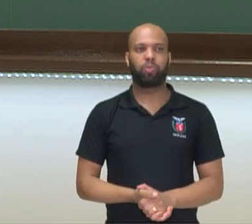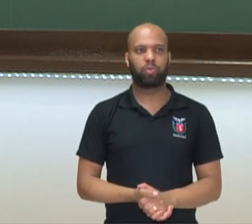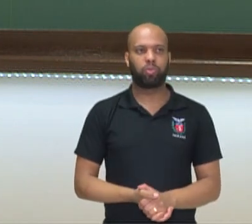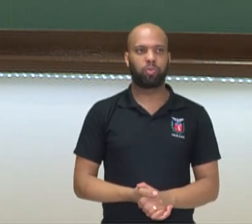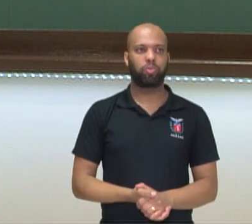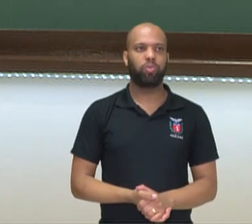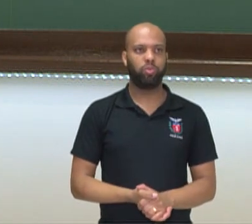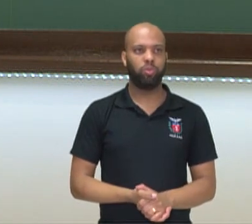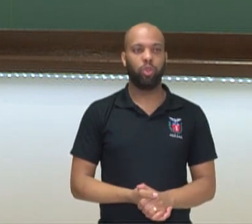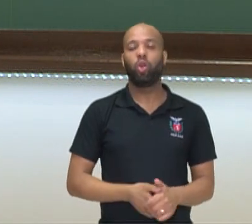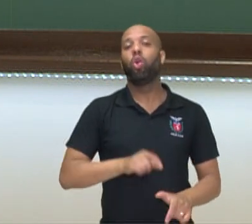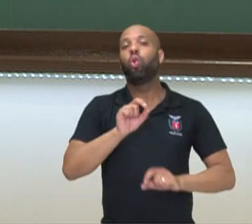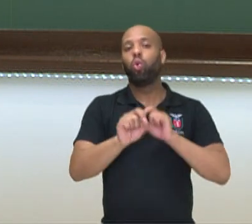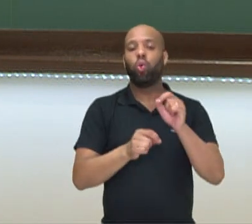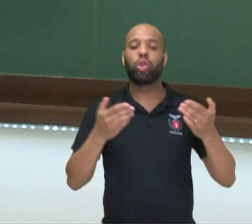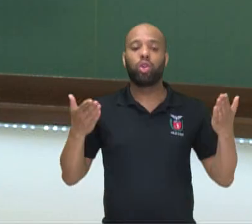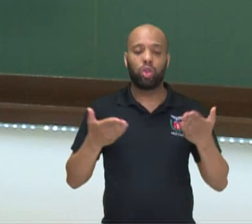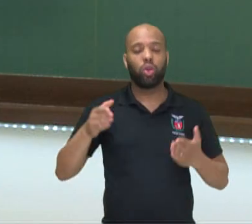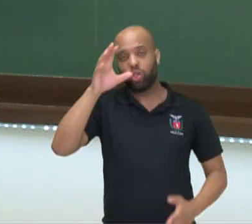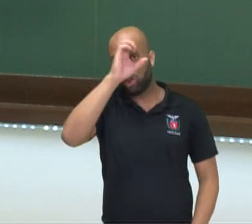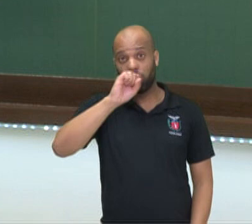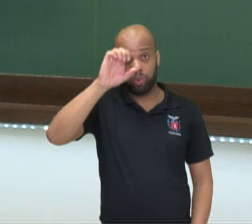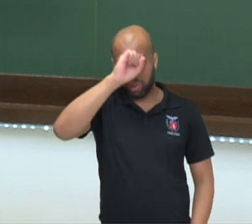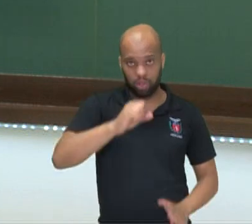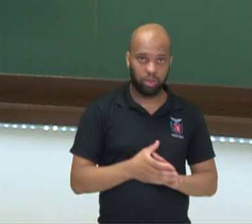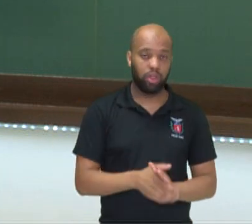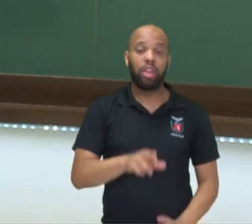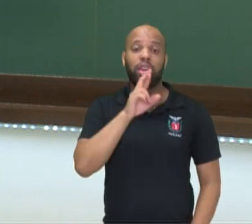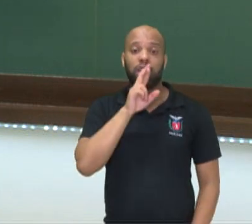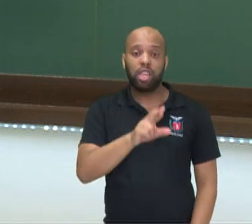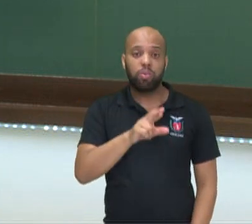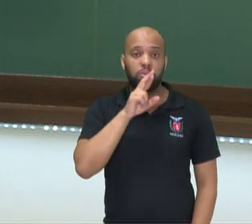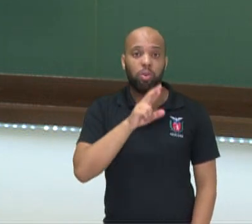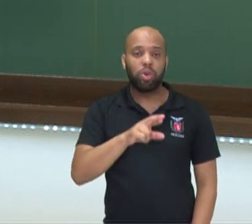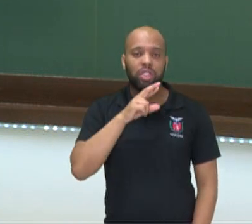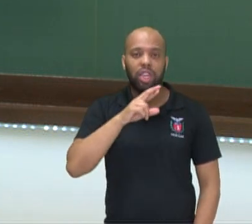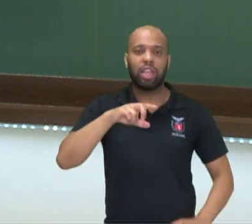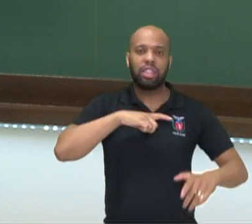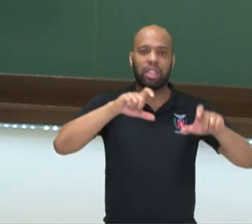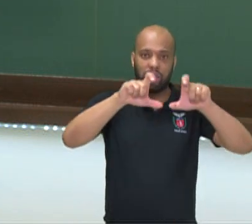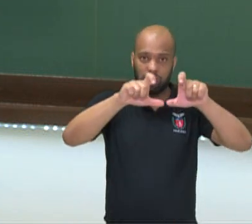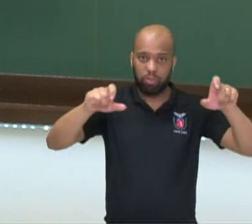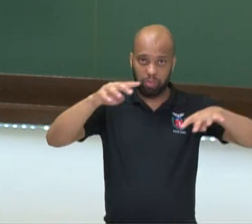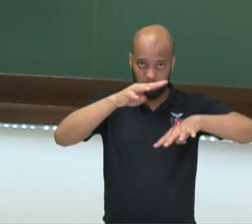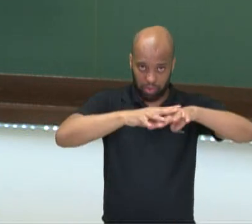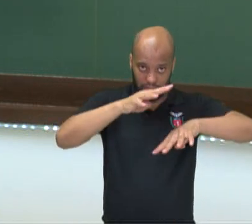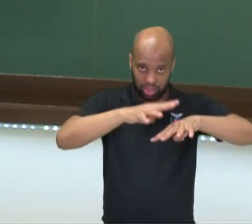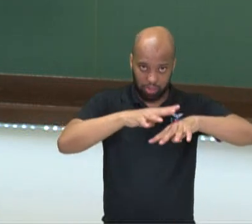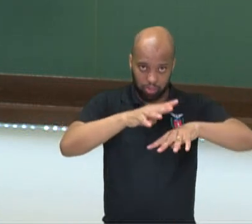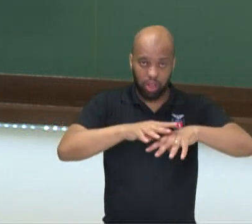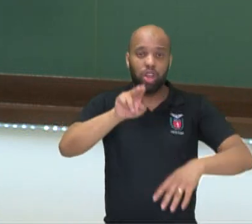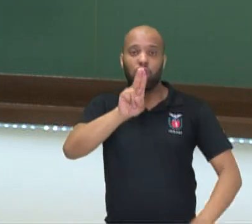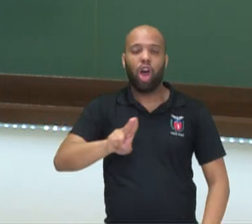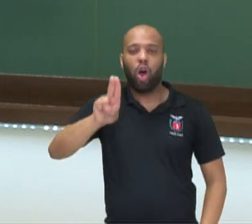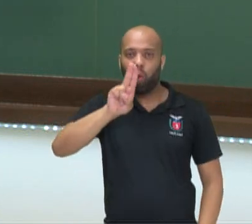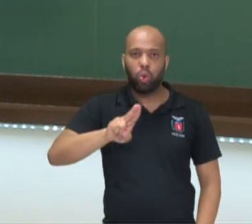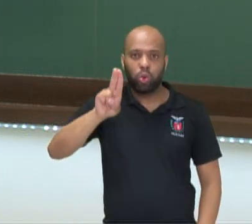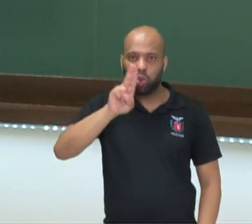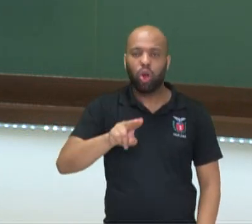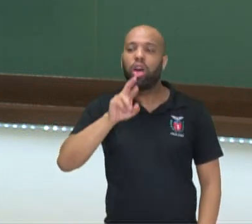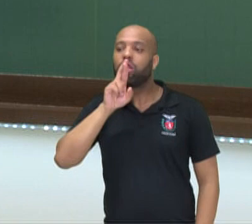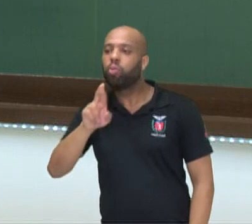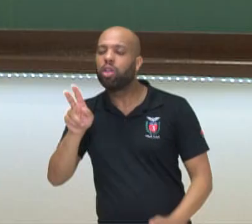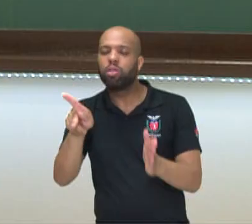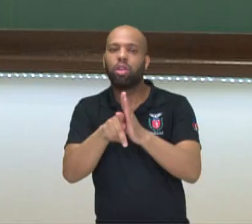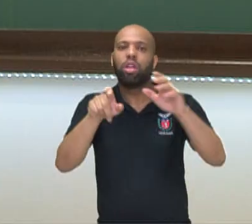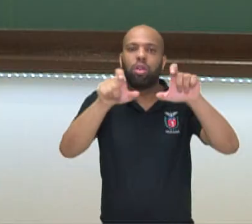olha só. O que nós vimos na aula de hoje? Resolução de situações-problema nas quais se utilizou o valor numérico de expressão algébrica.